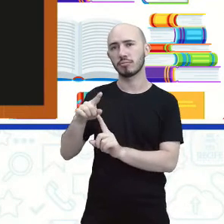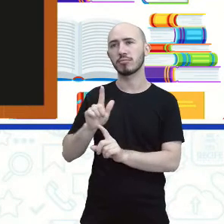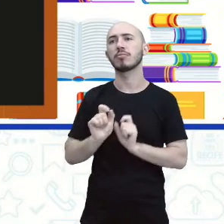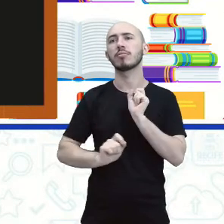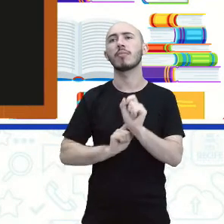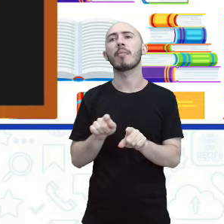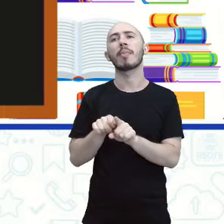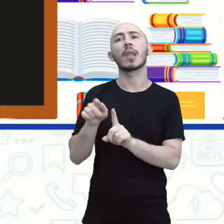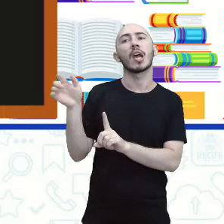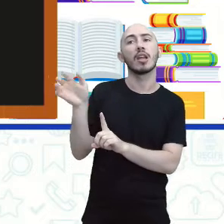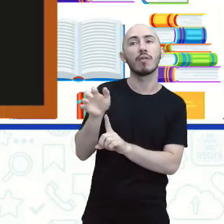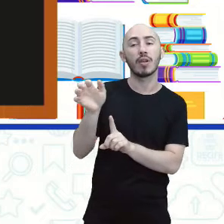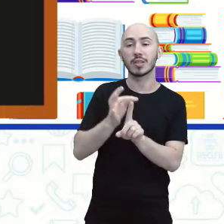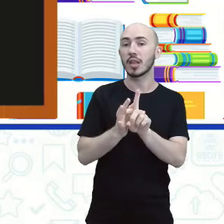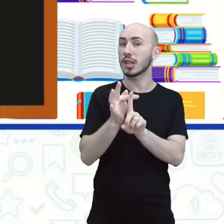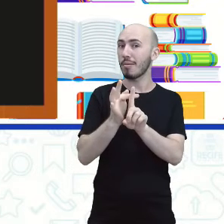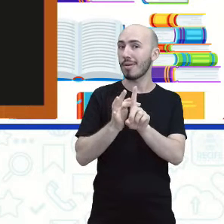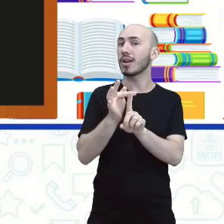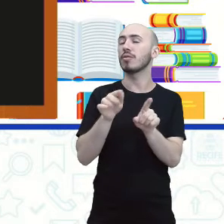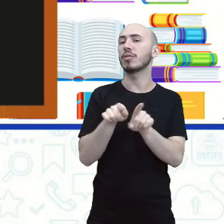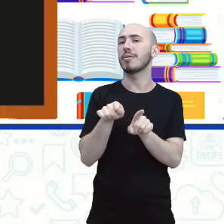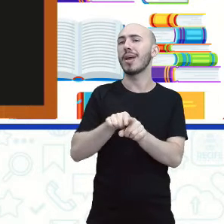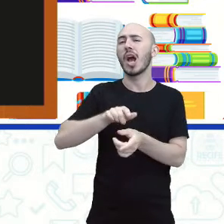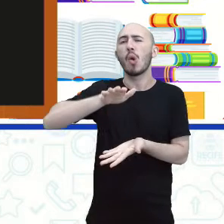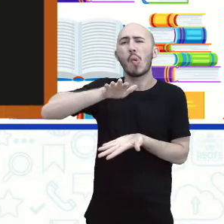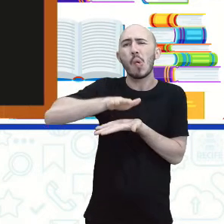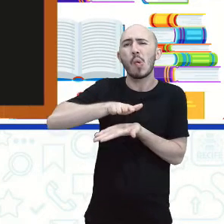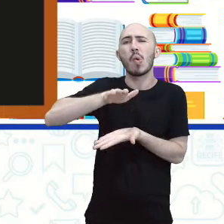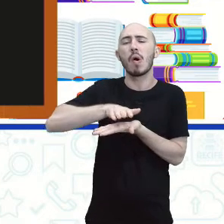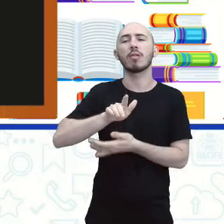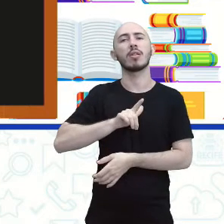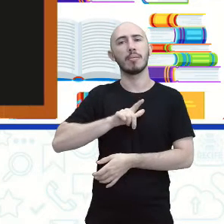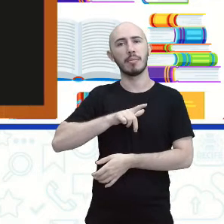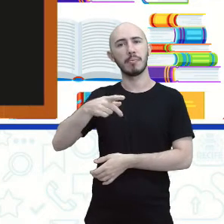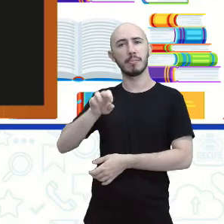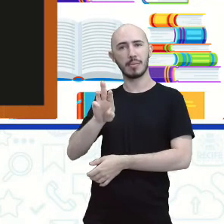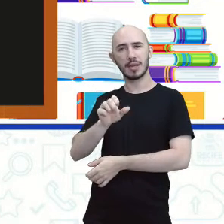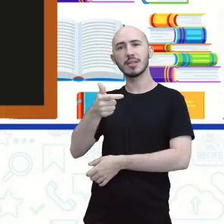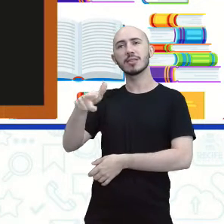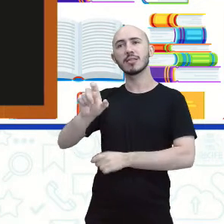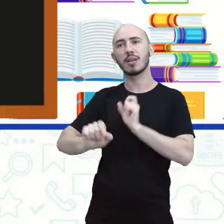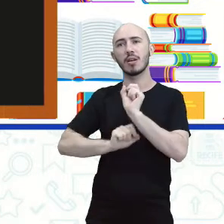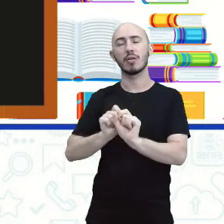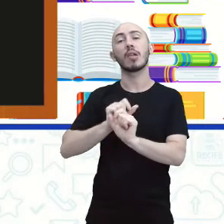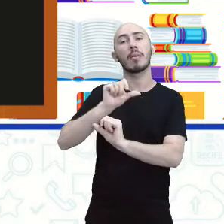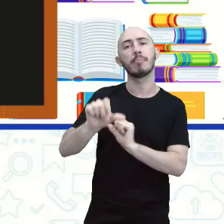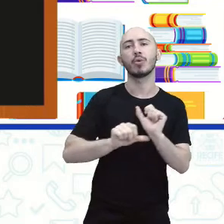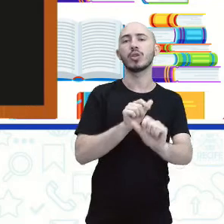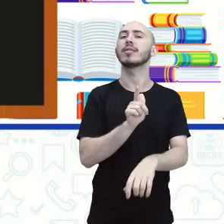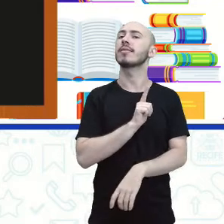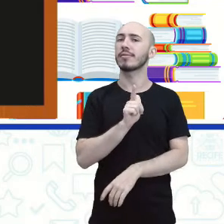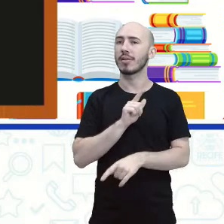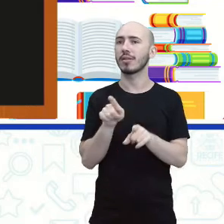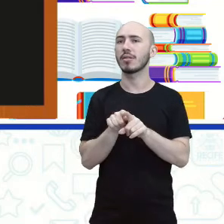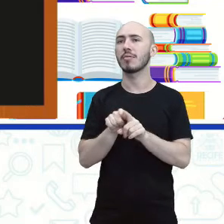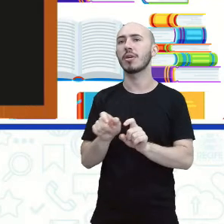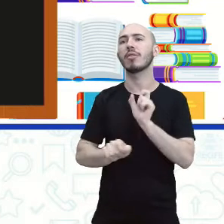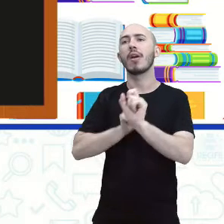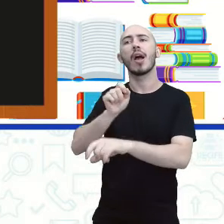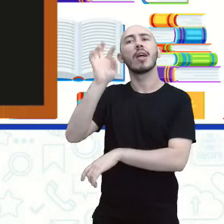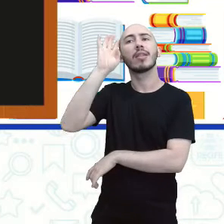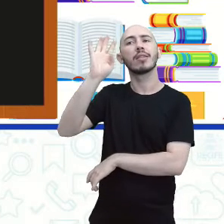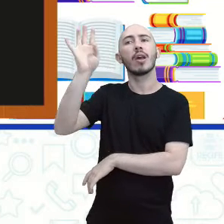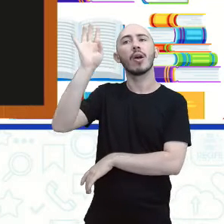a influência da temperatura e da pressão nessa modificação aí de um estado físico para outro e o que são teorias